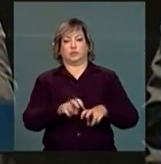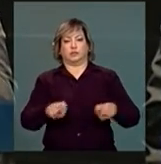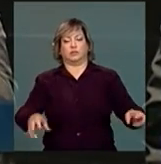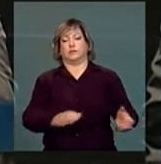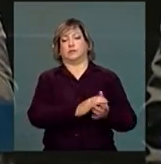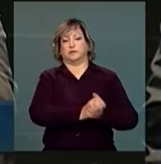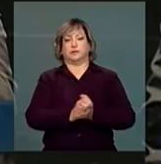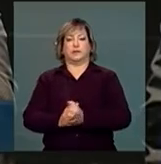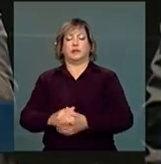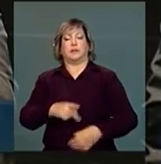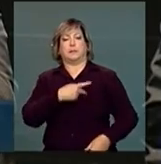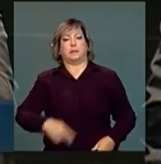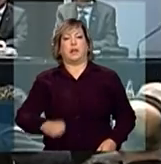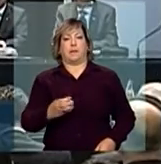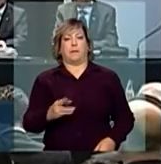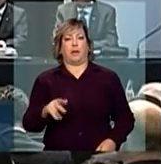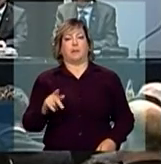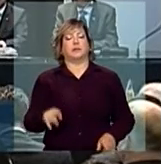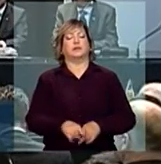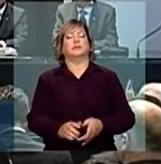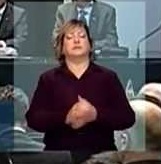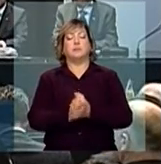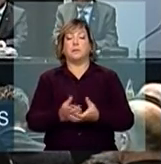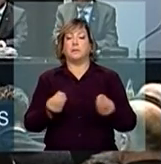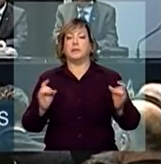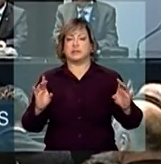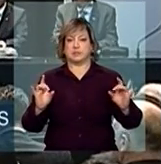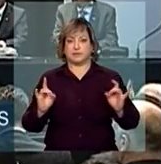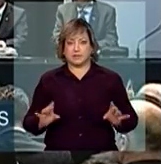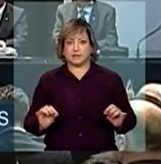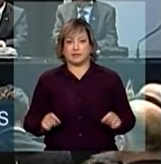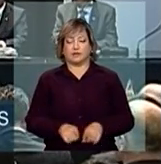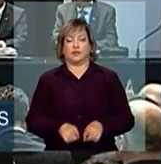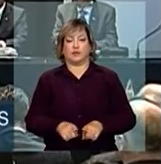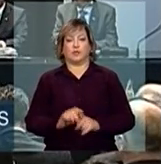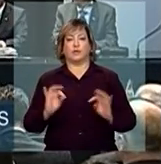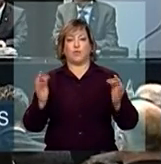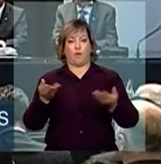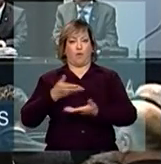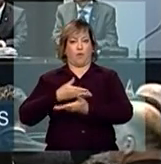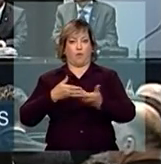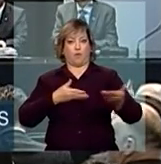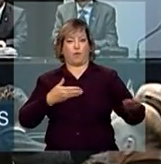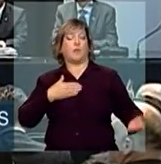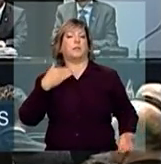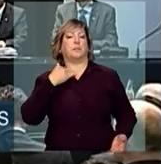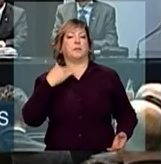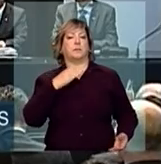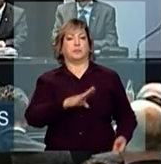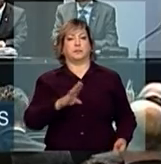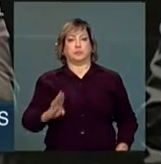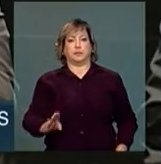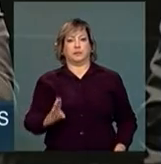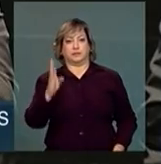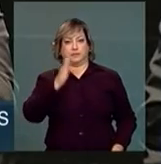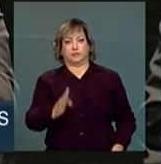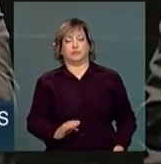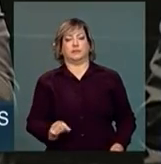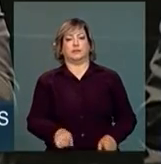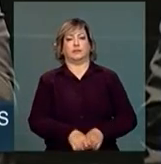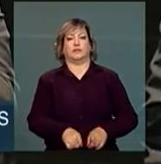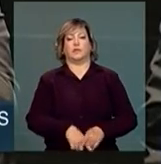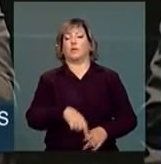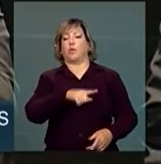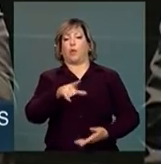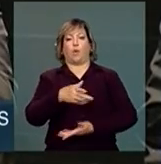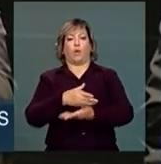da Embrapa, e uma saudação muito especial a todos os colegas do Banco do Brasil aqui presentes, demais membros do